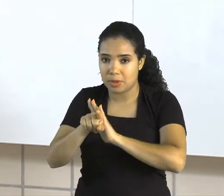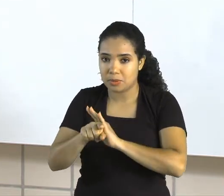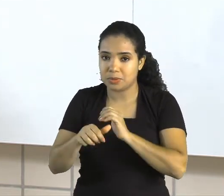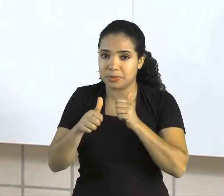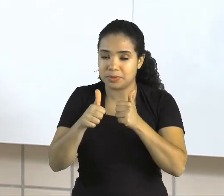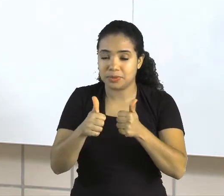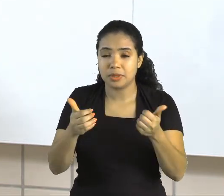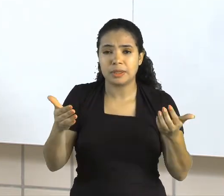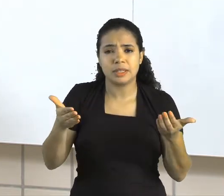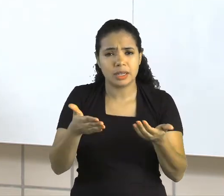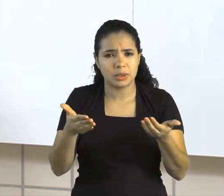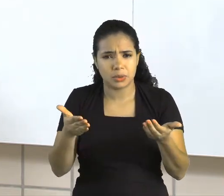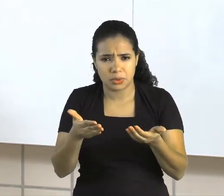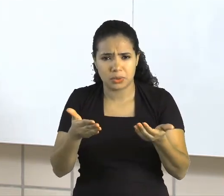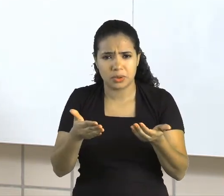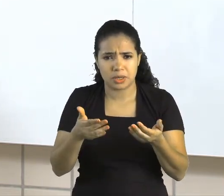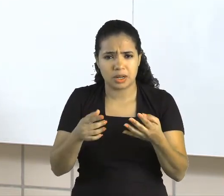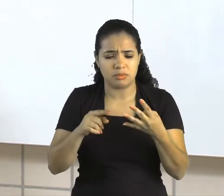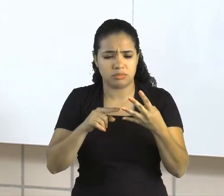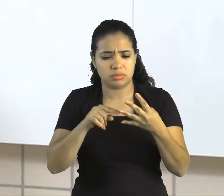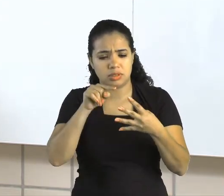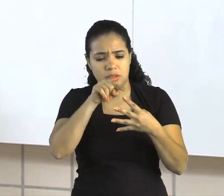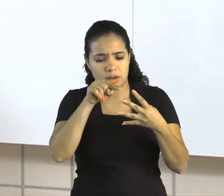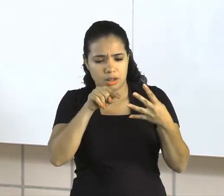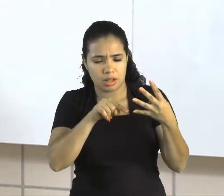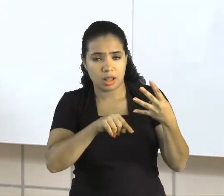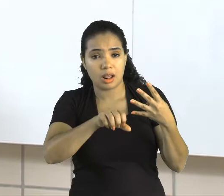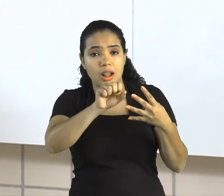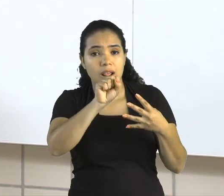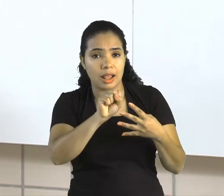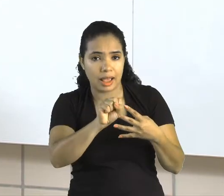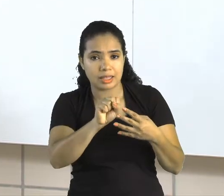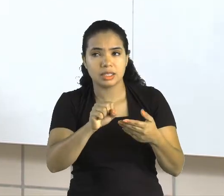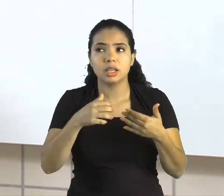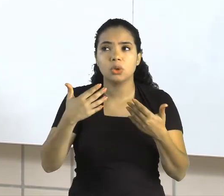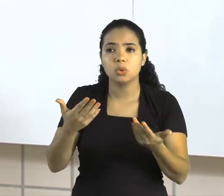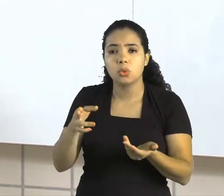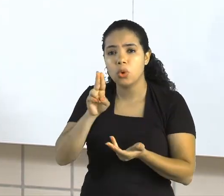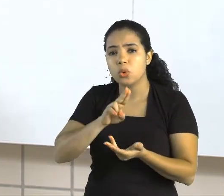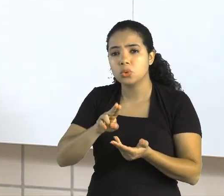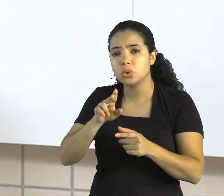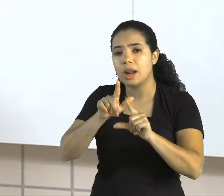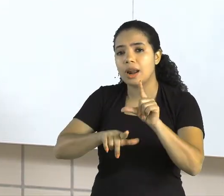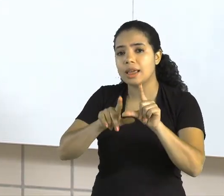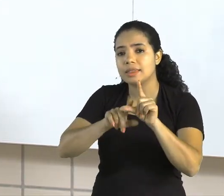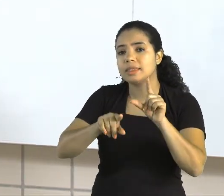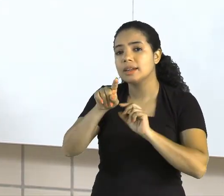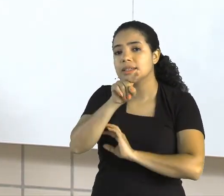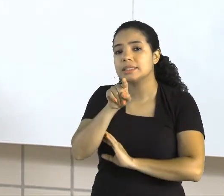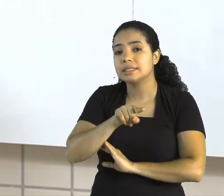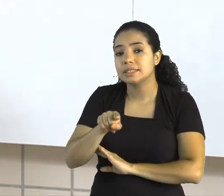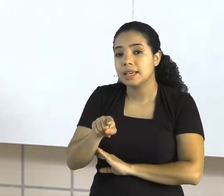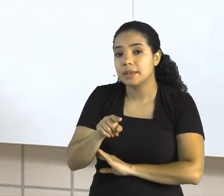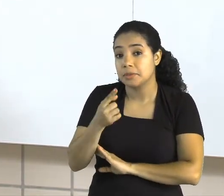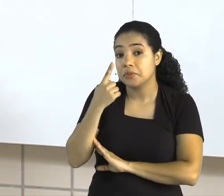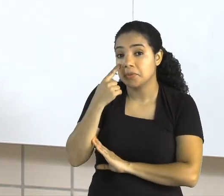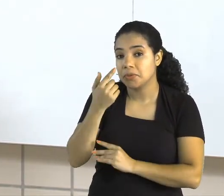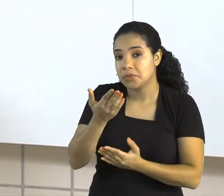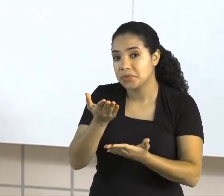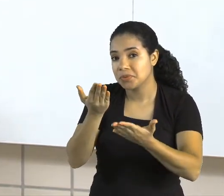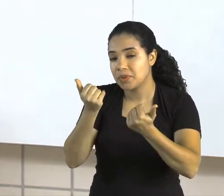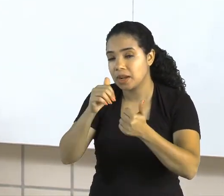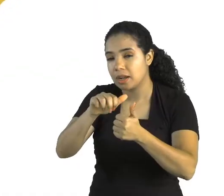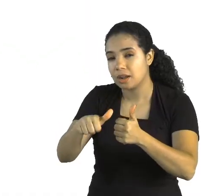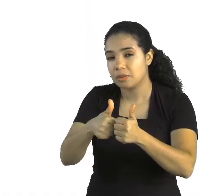E agora, nós vimos o S, som de Z. E quando eu uso apenas a letra Z? Vamos ver?